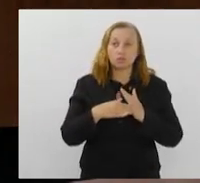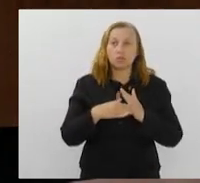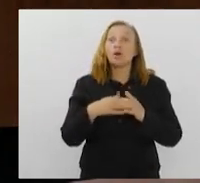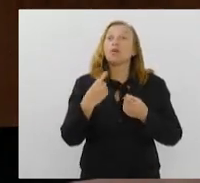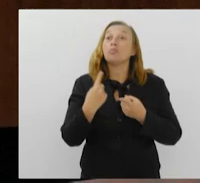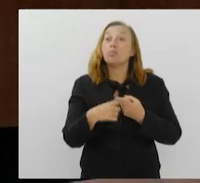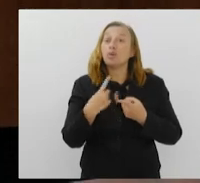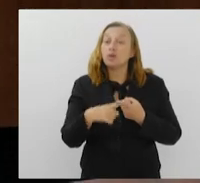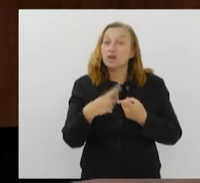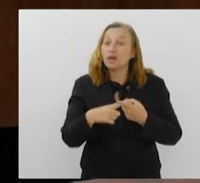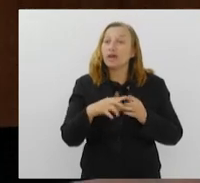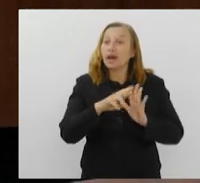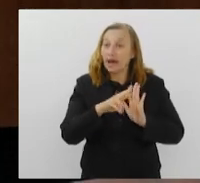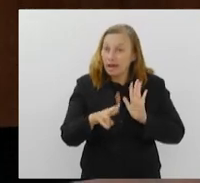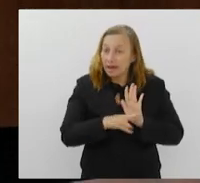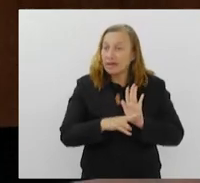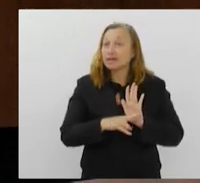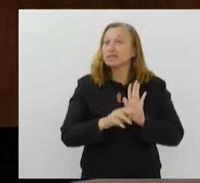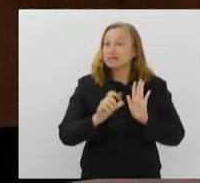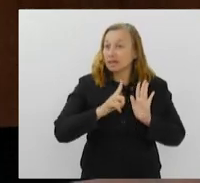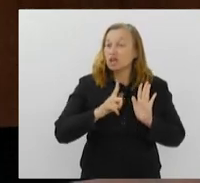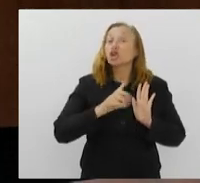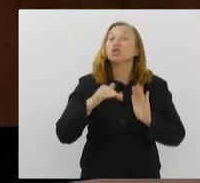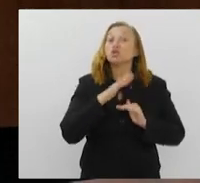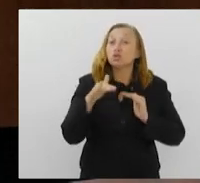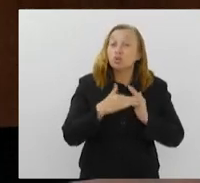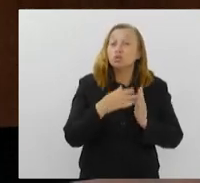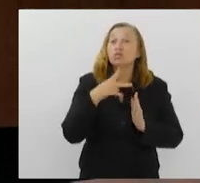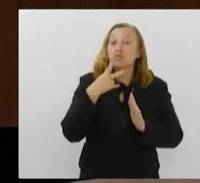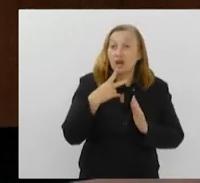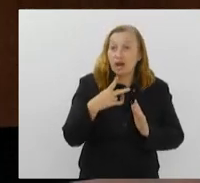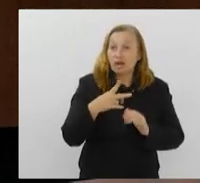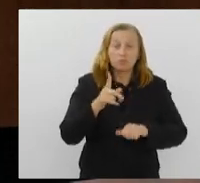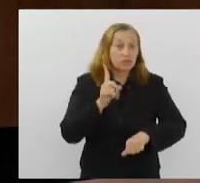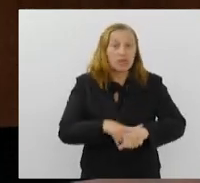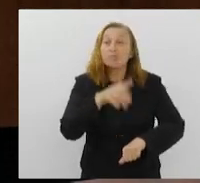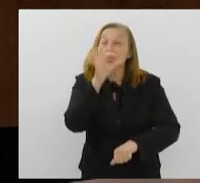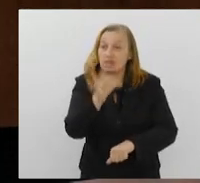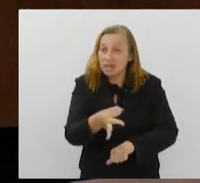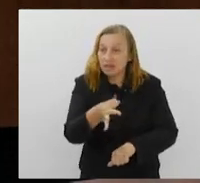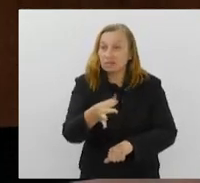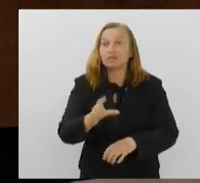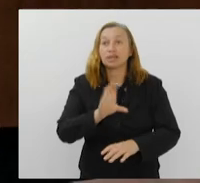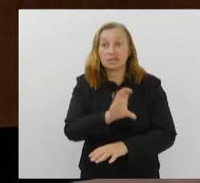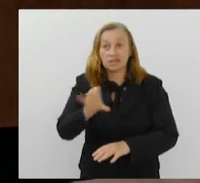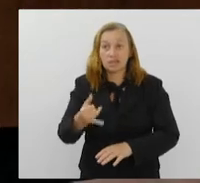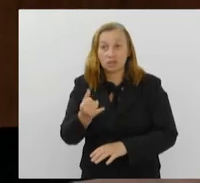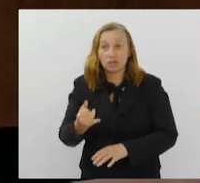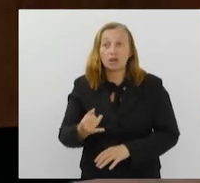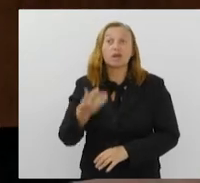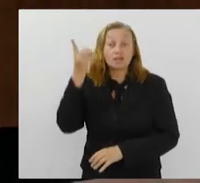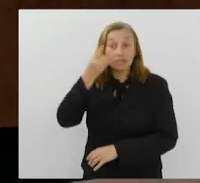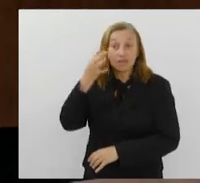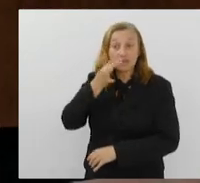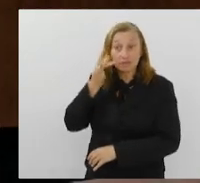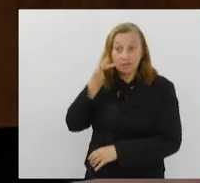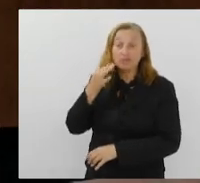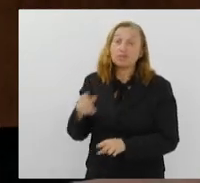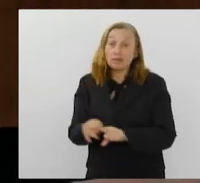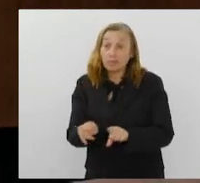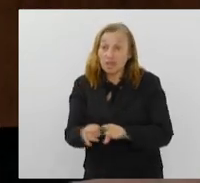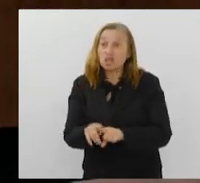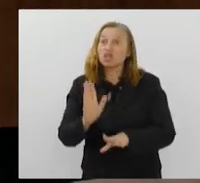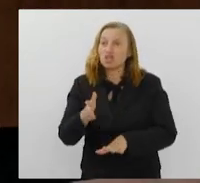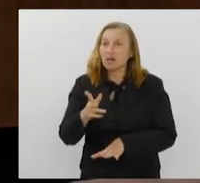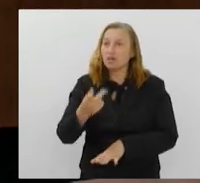regimento dispõe desse direito. Todos falam o tempo que for necessário na CCJ, inclusive o deputado Flávio Serafini. Já foi